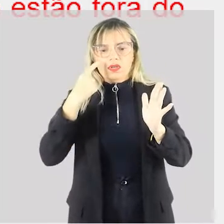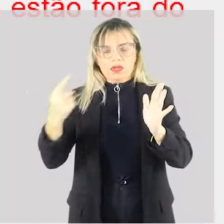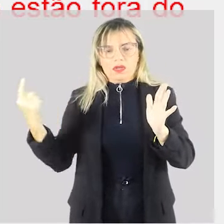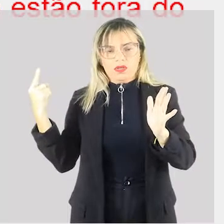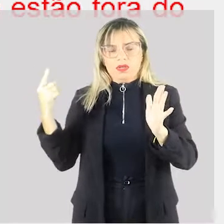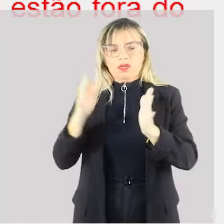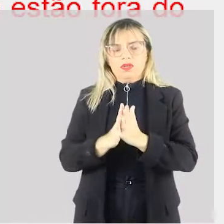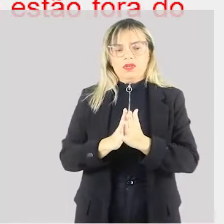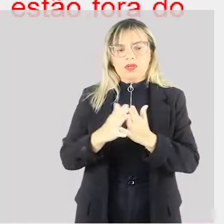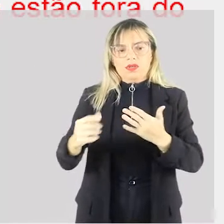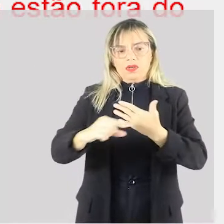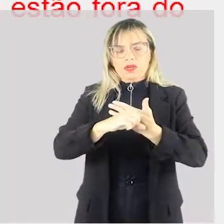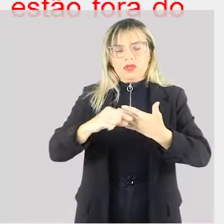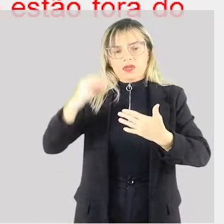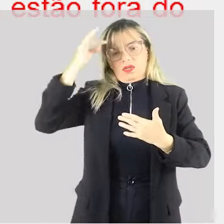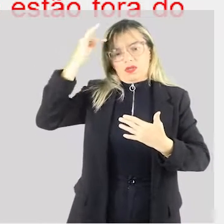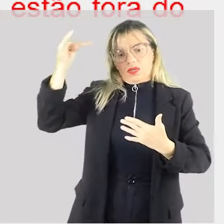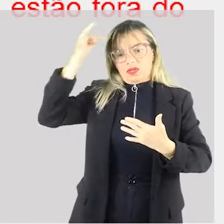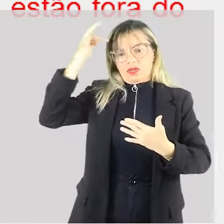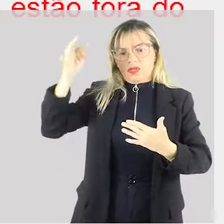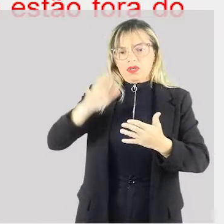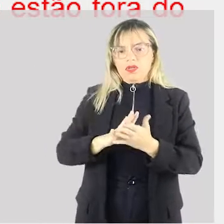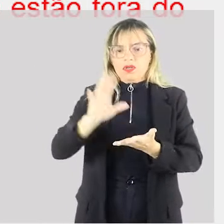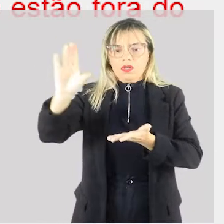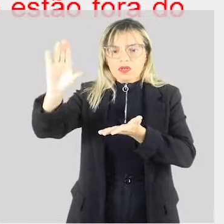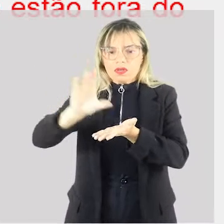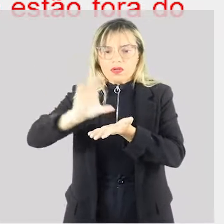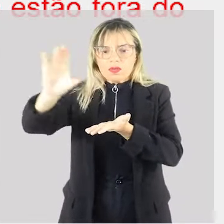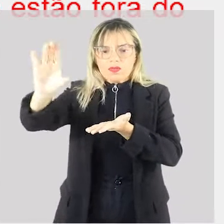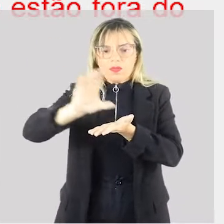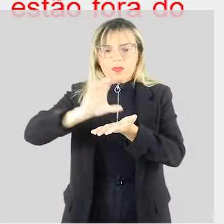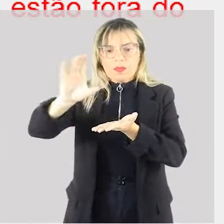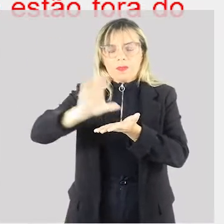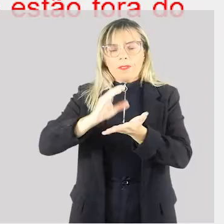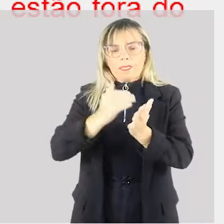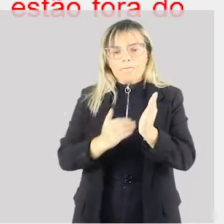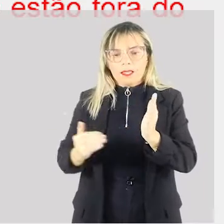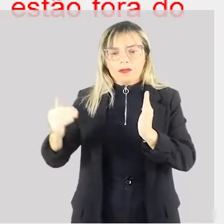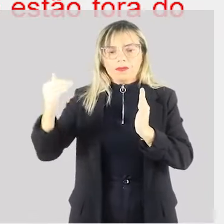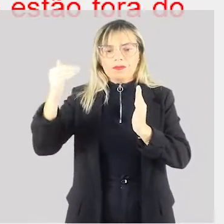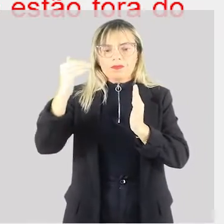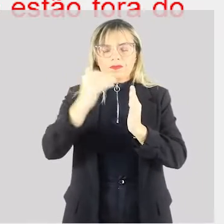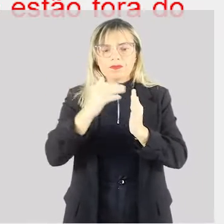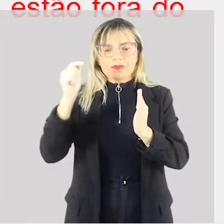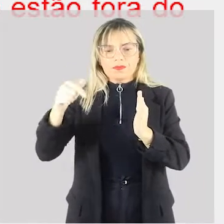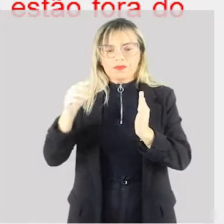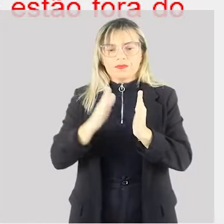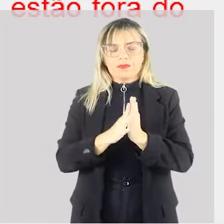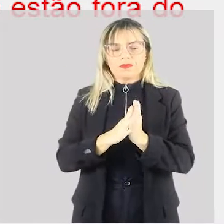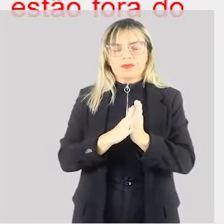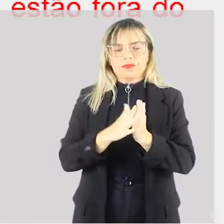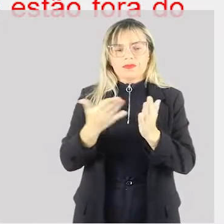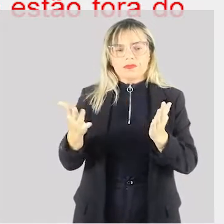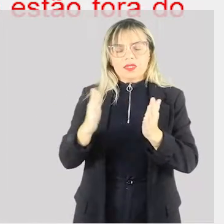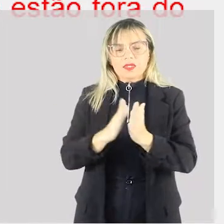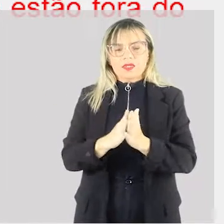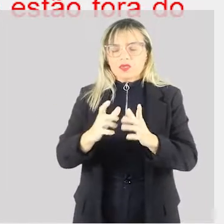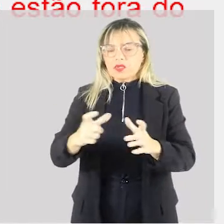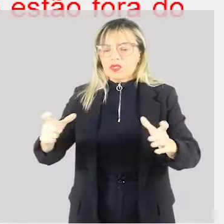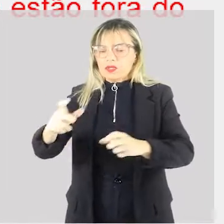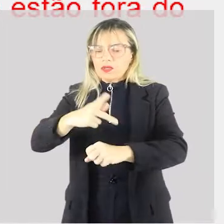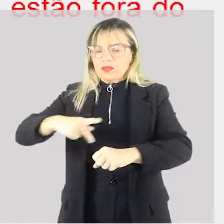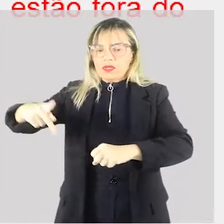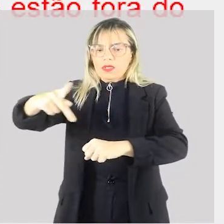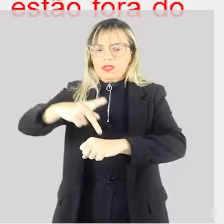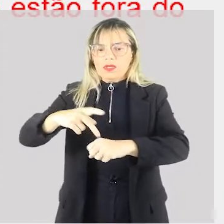teórico, tem uma concentração de renda, olha que coisa, maior do que os grandes países árabes.